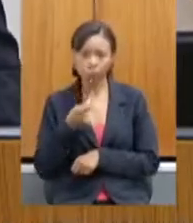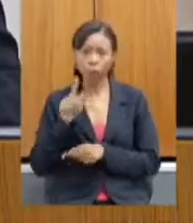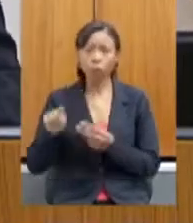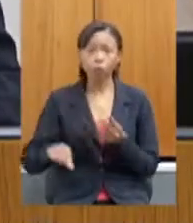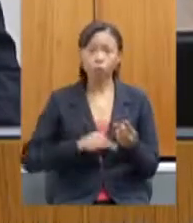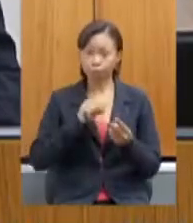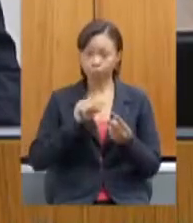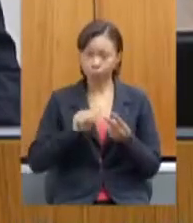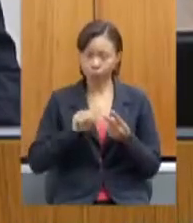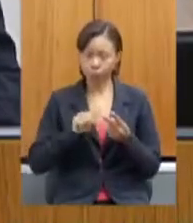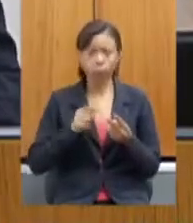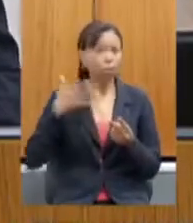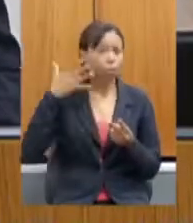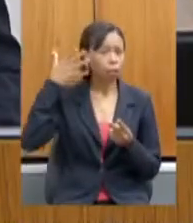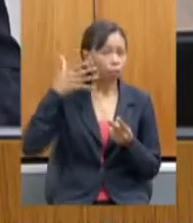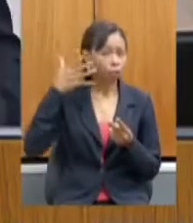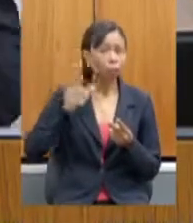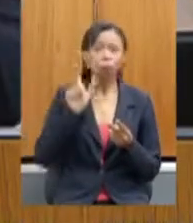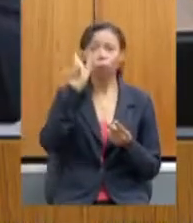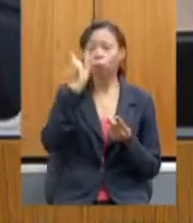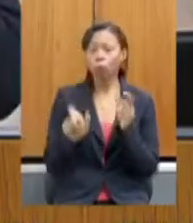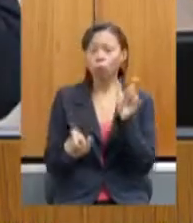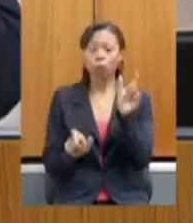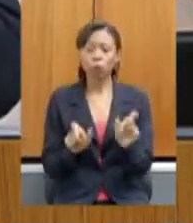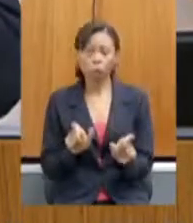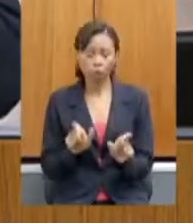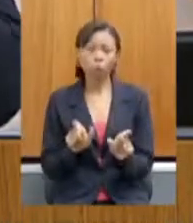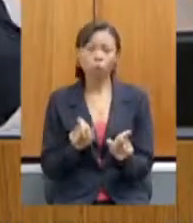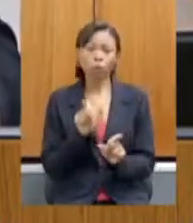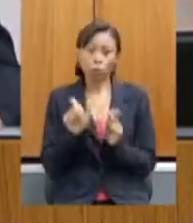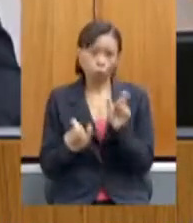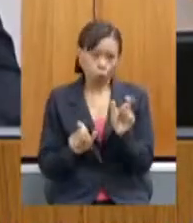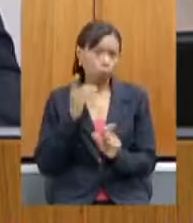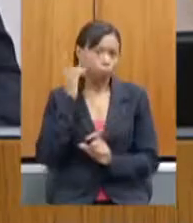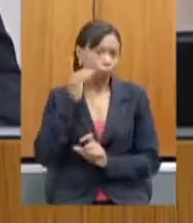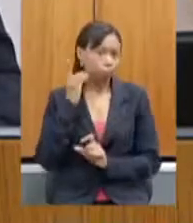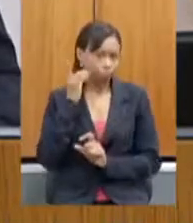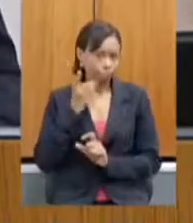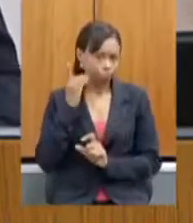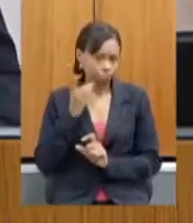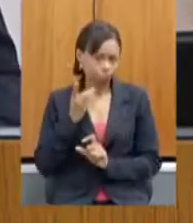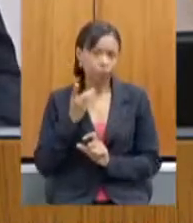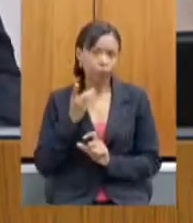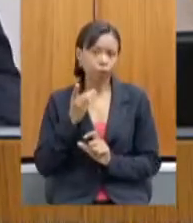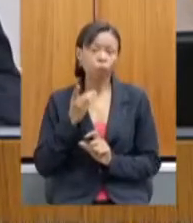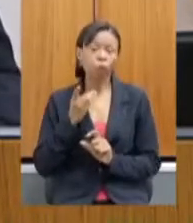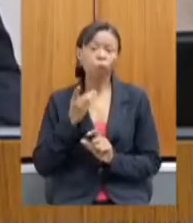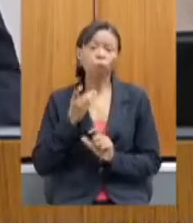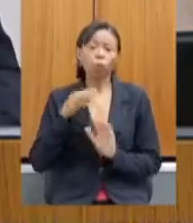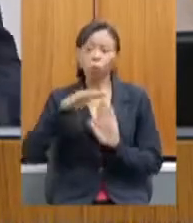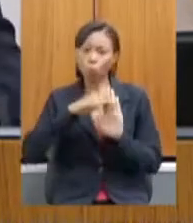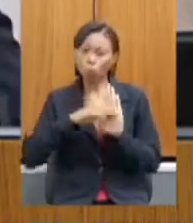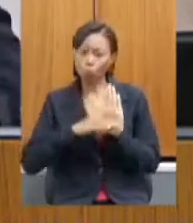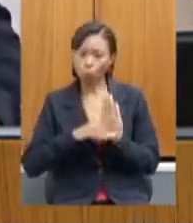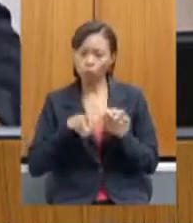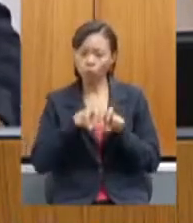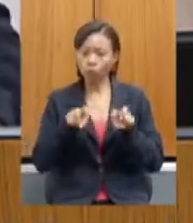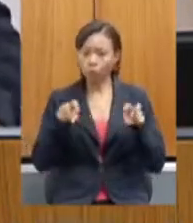concedida a palavra às deputadas e aos deputados nos termos da deliberação da mesa número